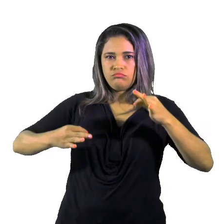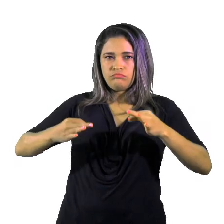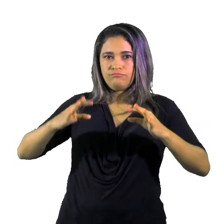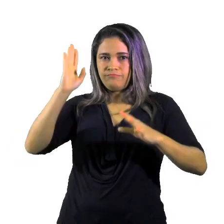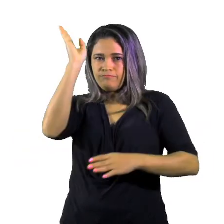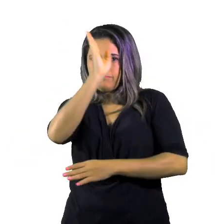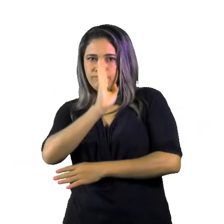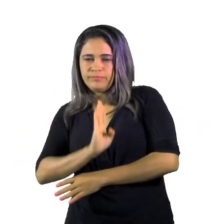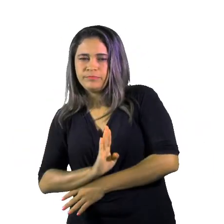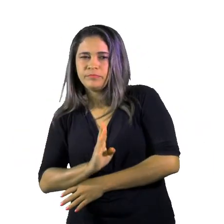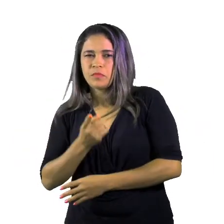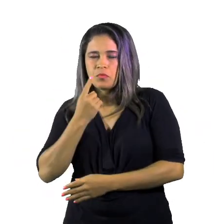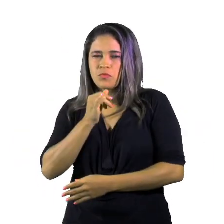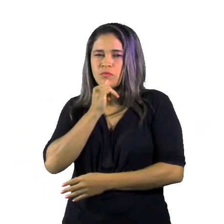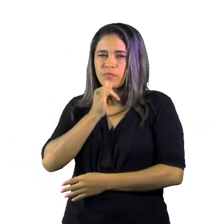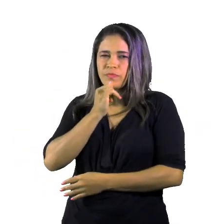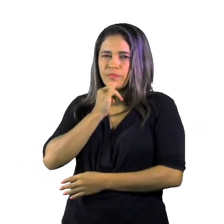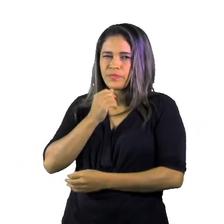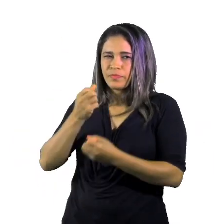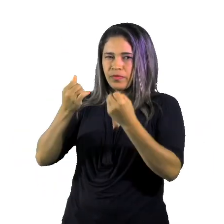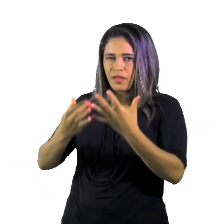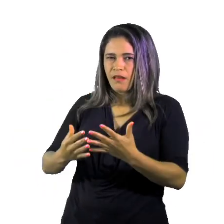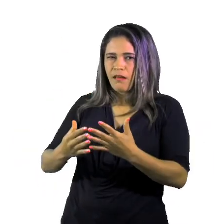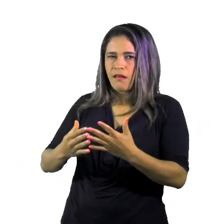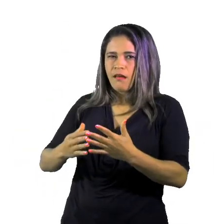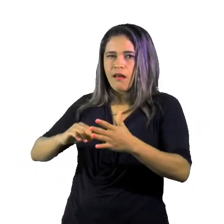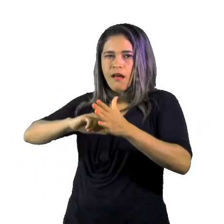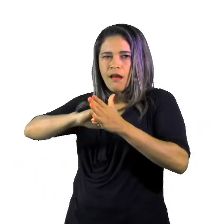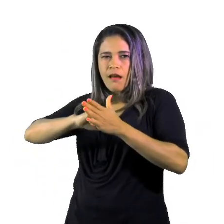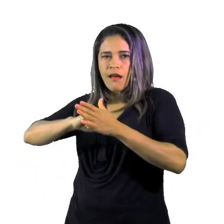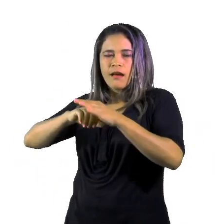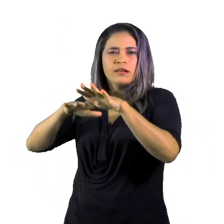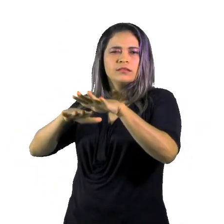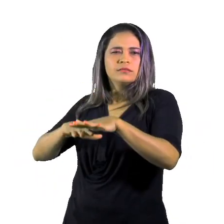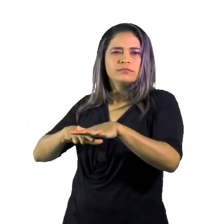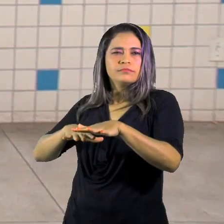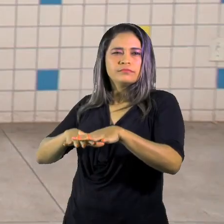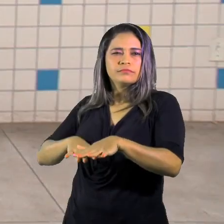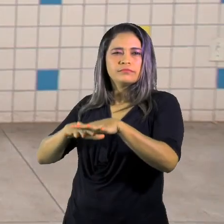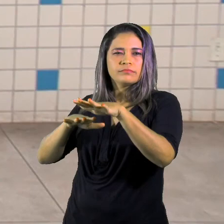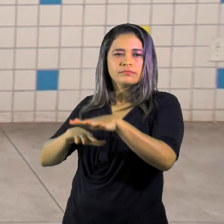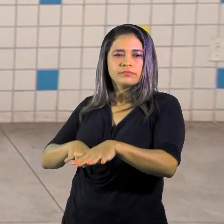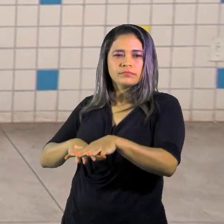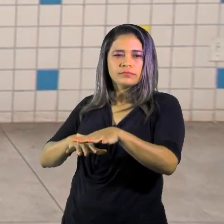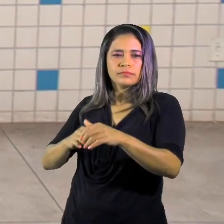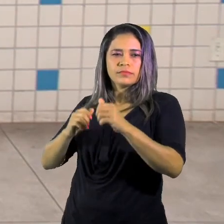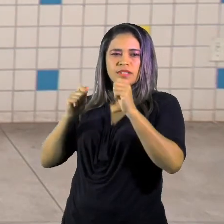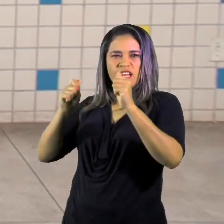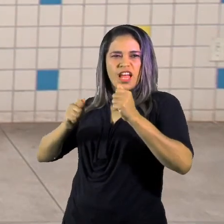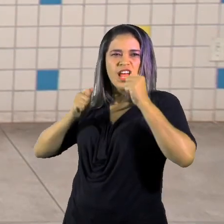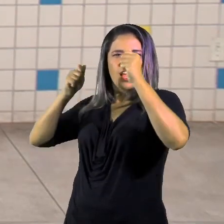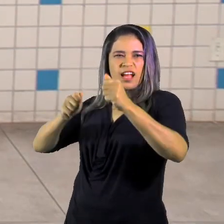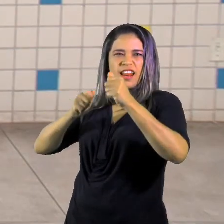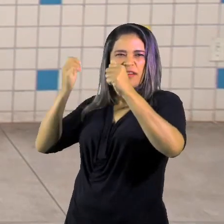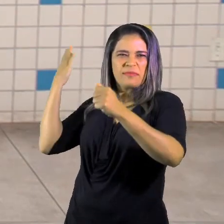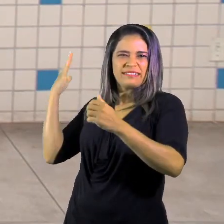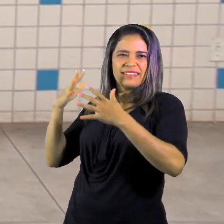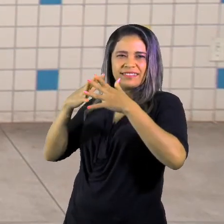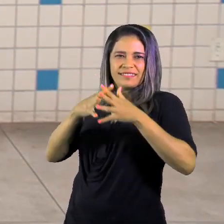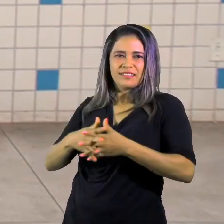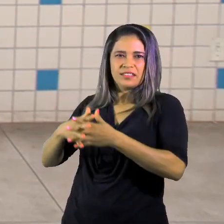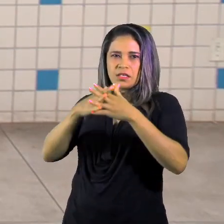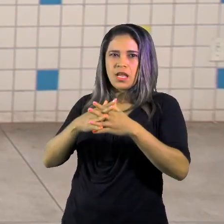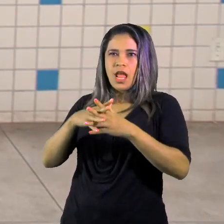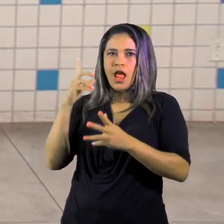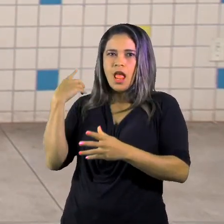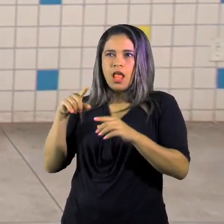aqui para vocês é a greve dos caminhoneiros que aconteceu em 2018. Então eles se